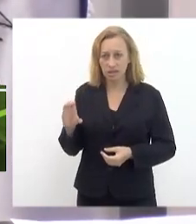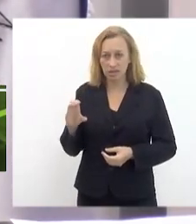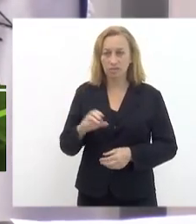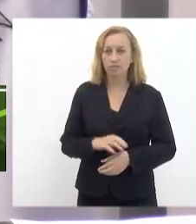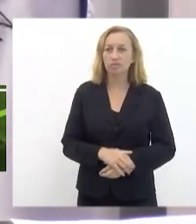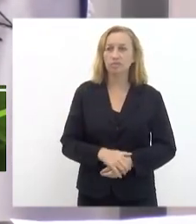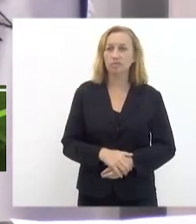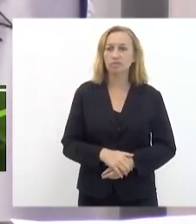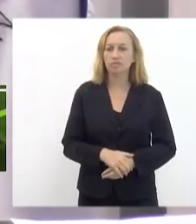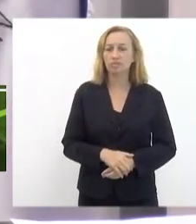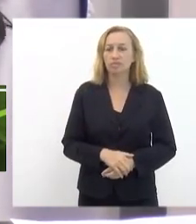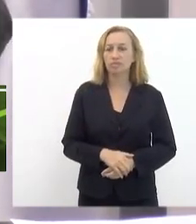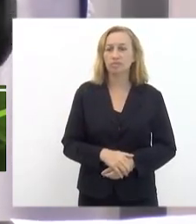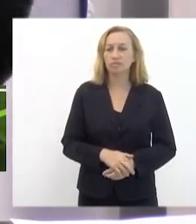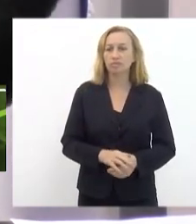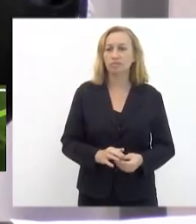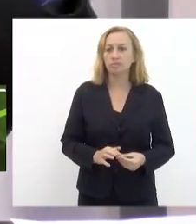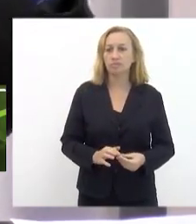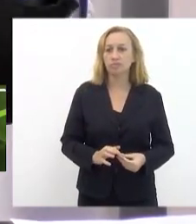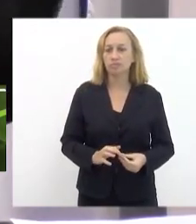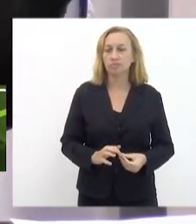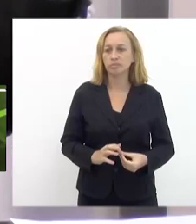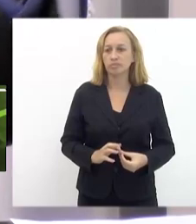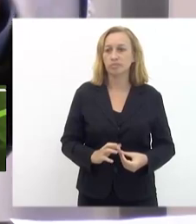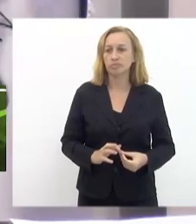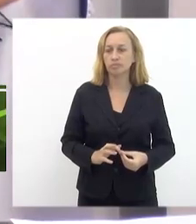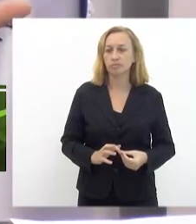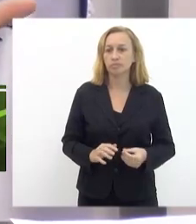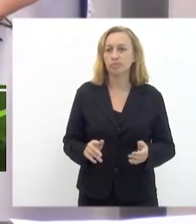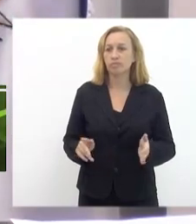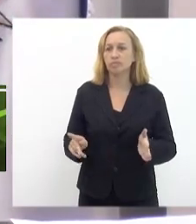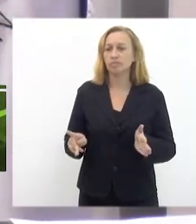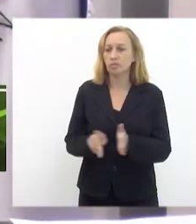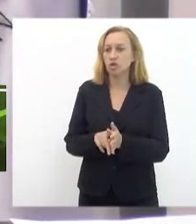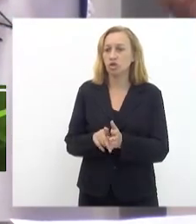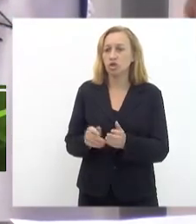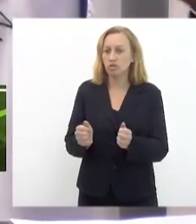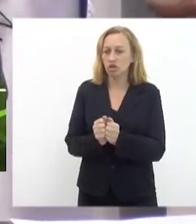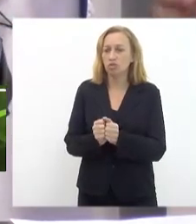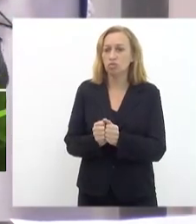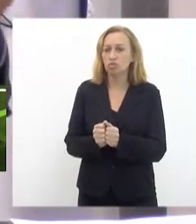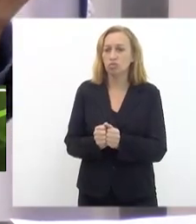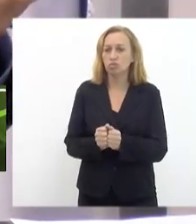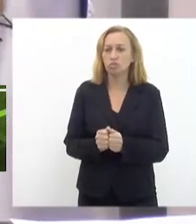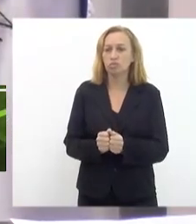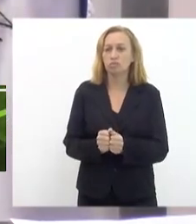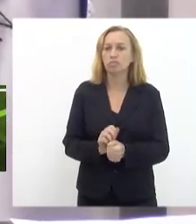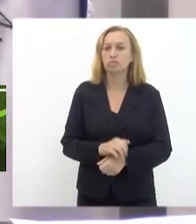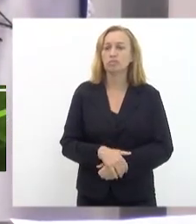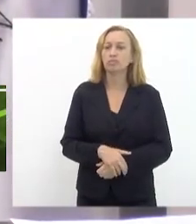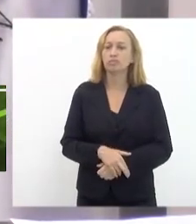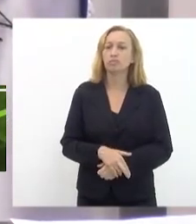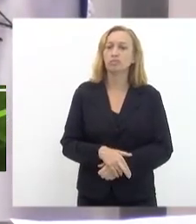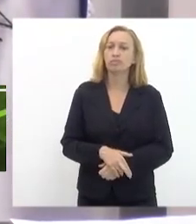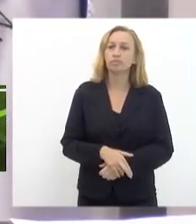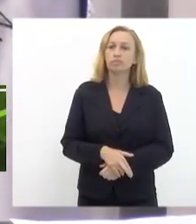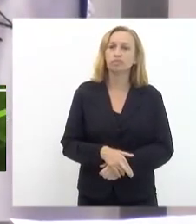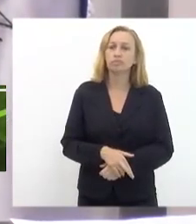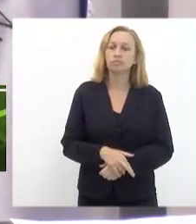porque Espanha e de ser o projeto virar junto e a questão tá vindo lá coloca